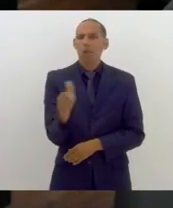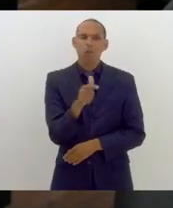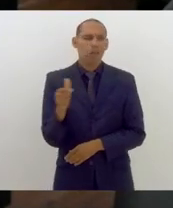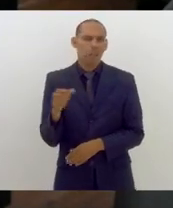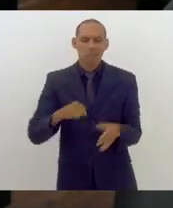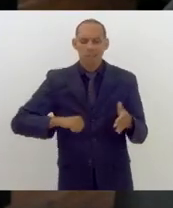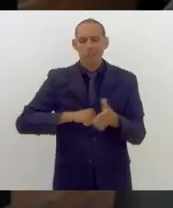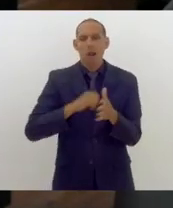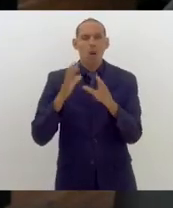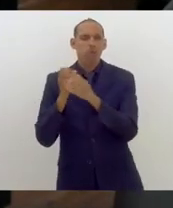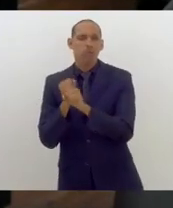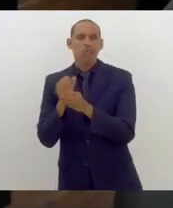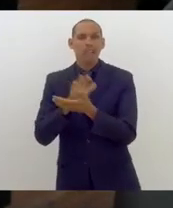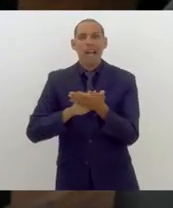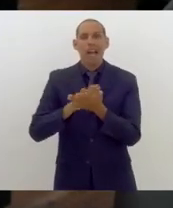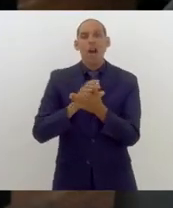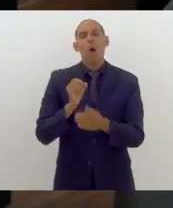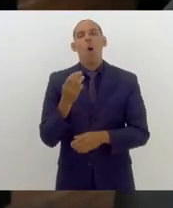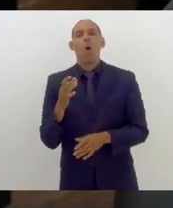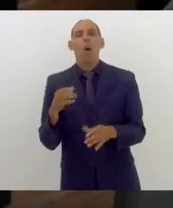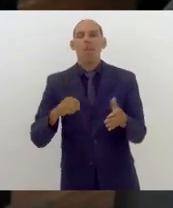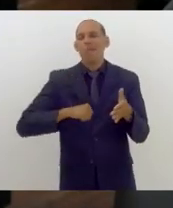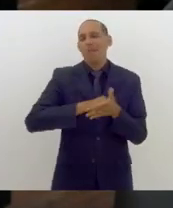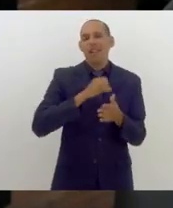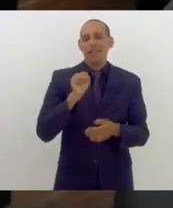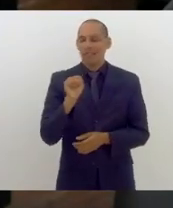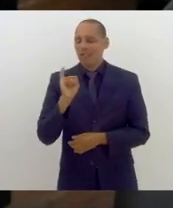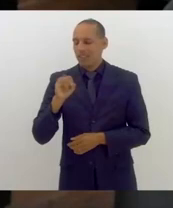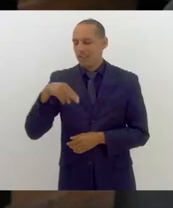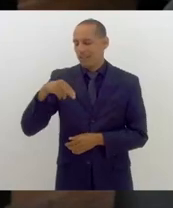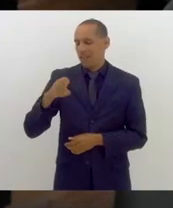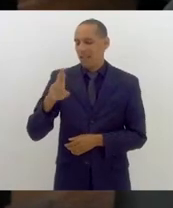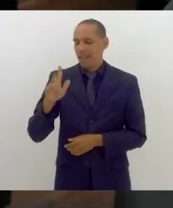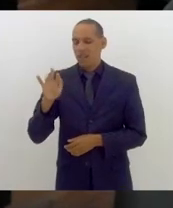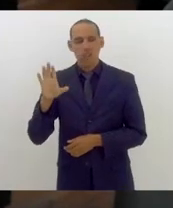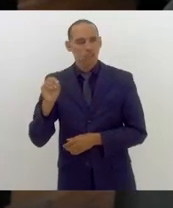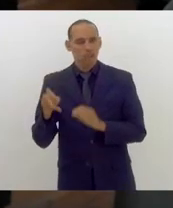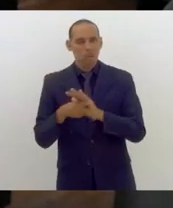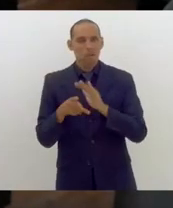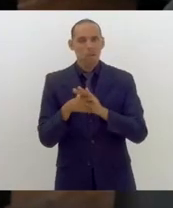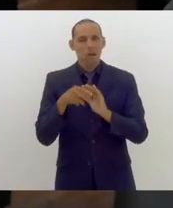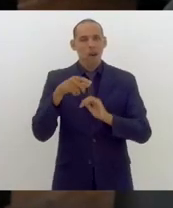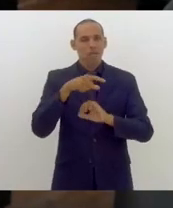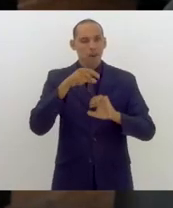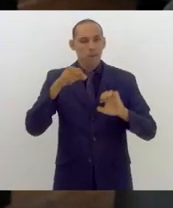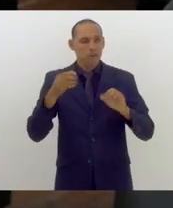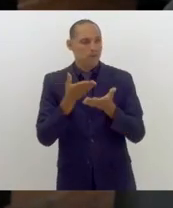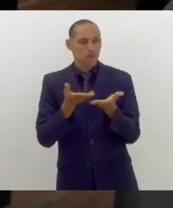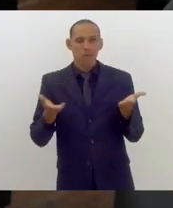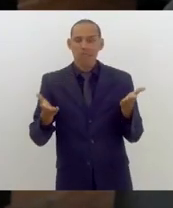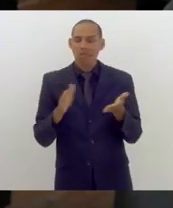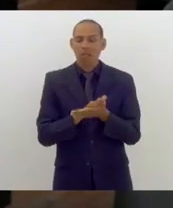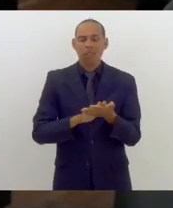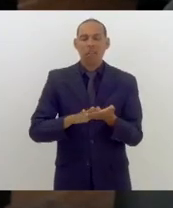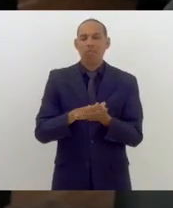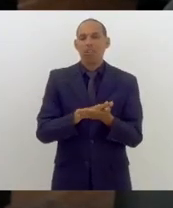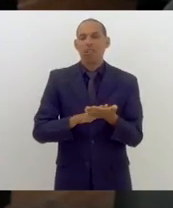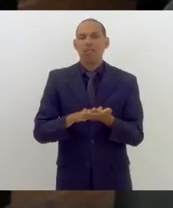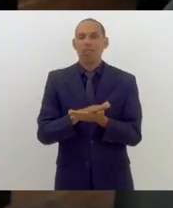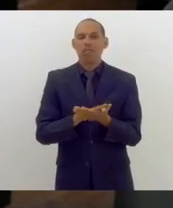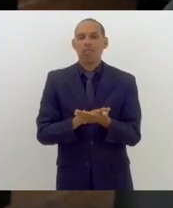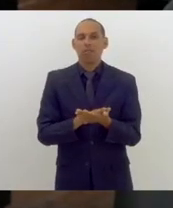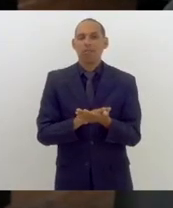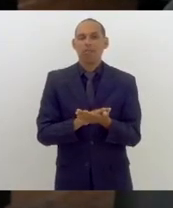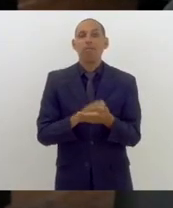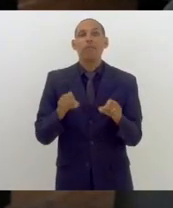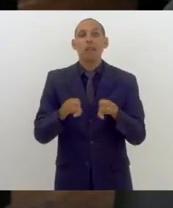cumulativo nem o impacto cinético desses Empreendimentos né Isso foi bastante prejudicado né uma prova dentro